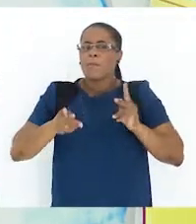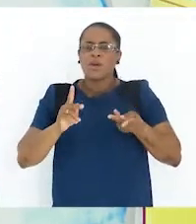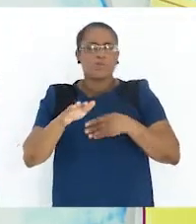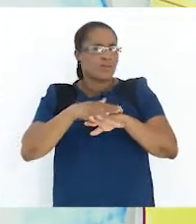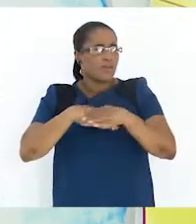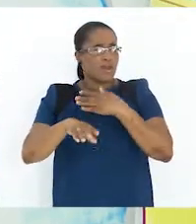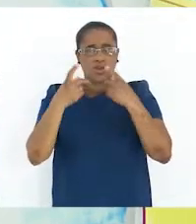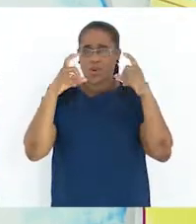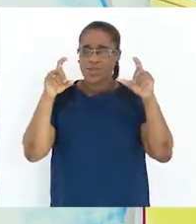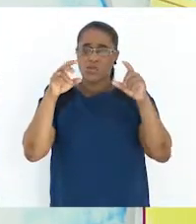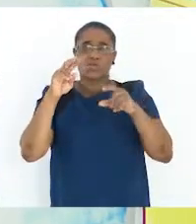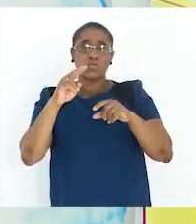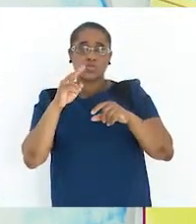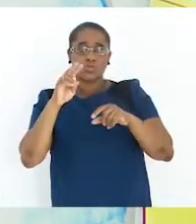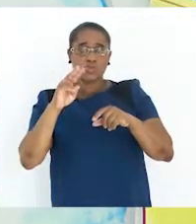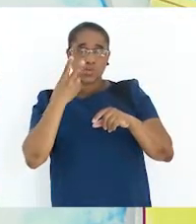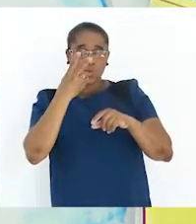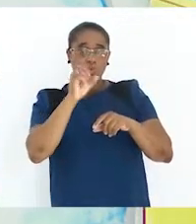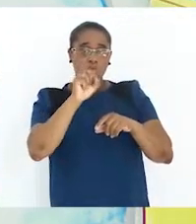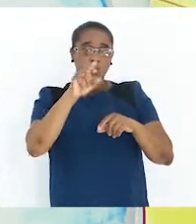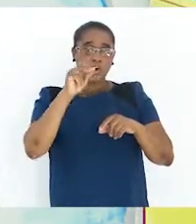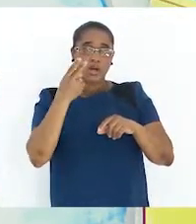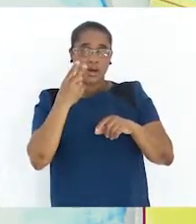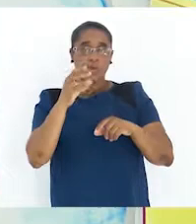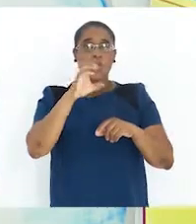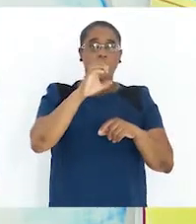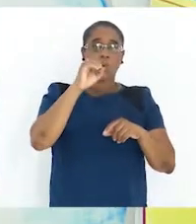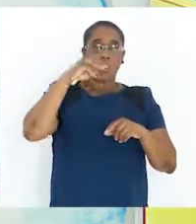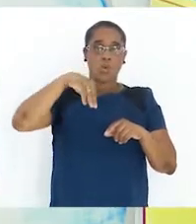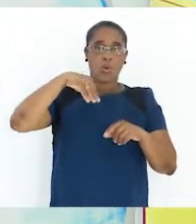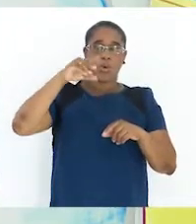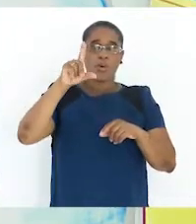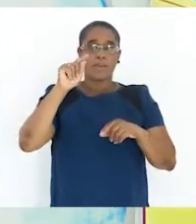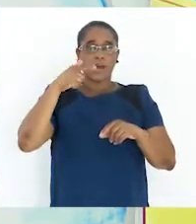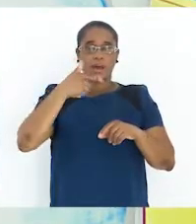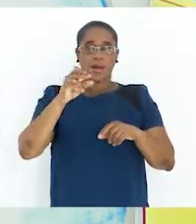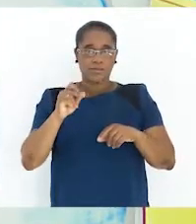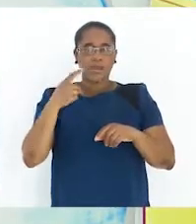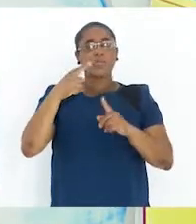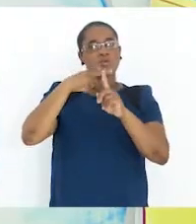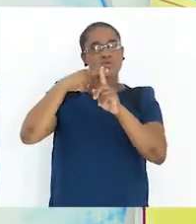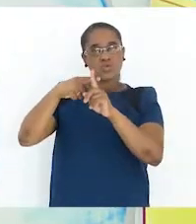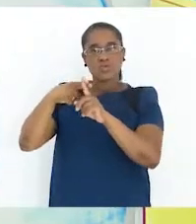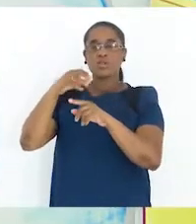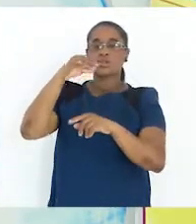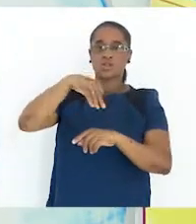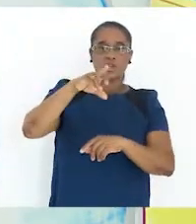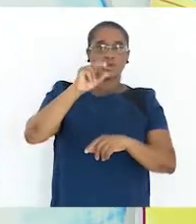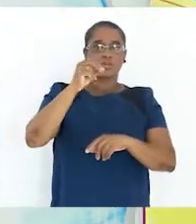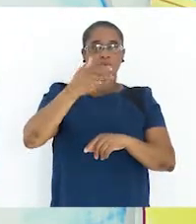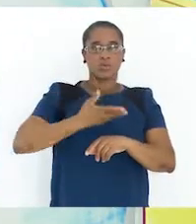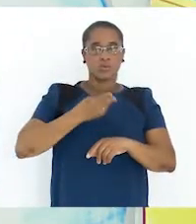equação de segundo grau completa. Temos soma e produto das raízes,